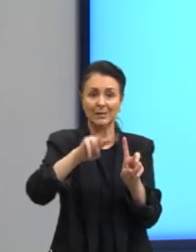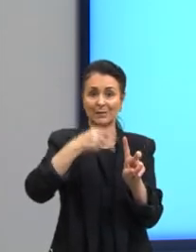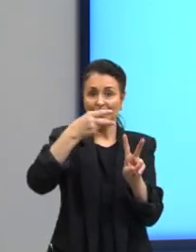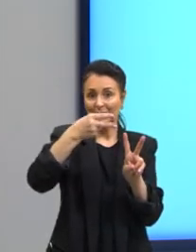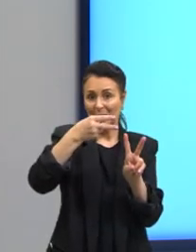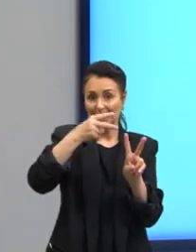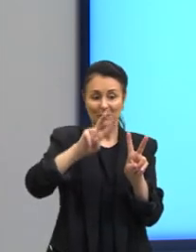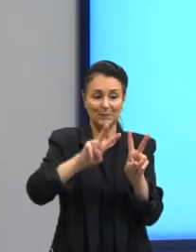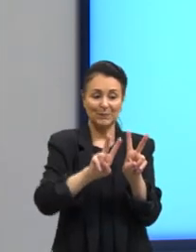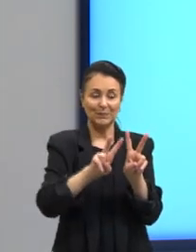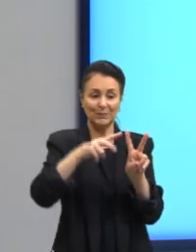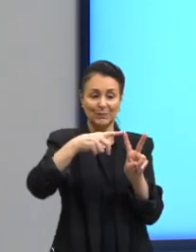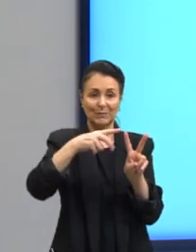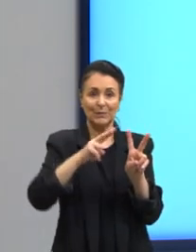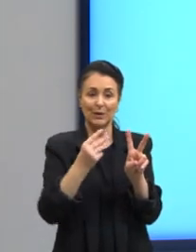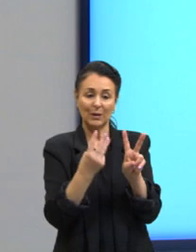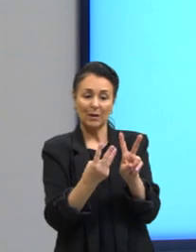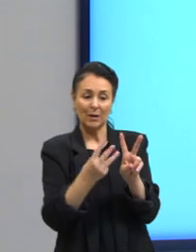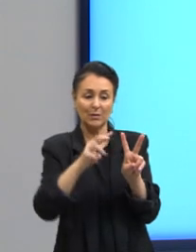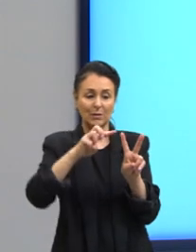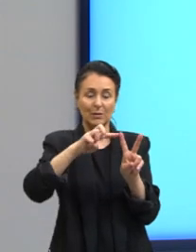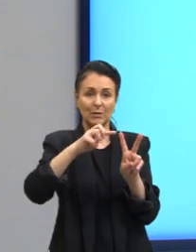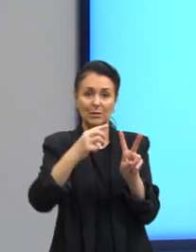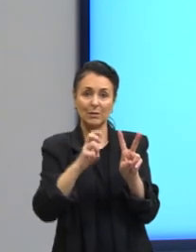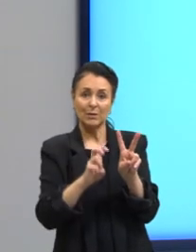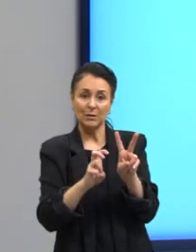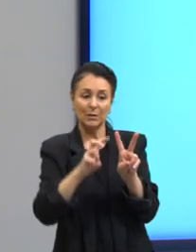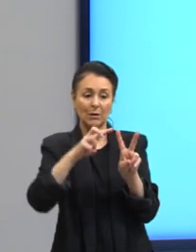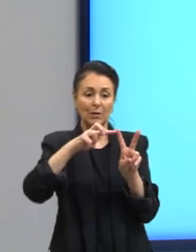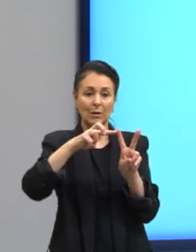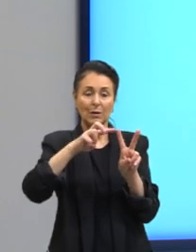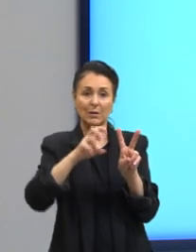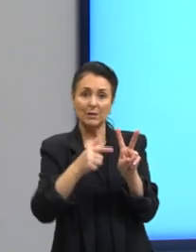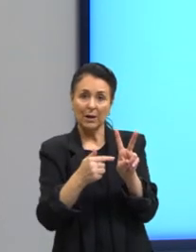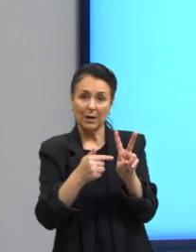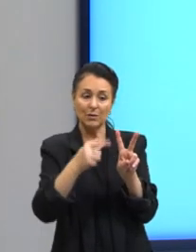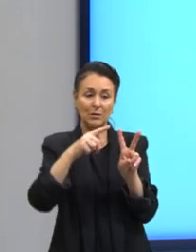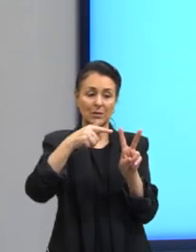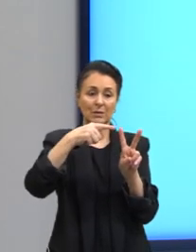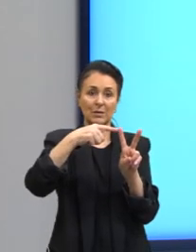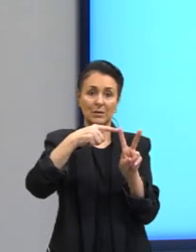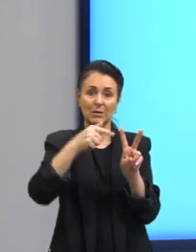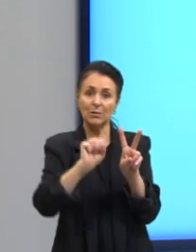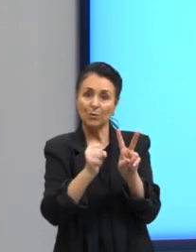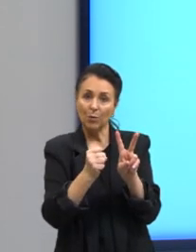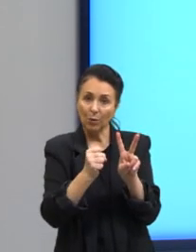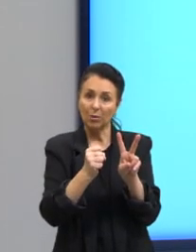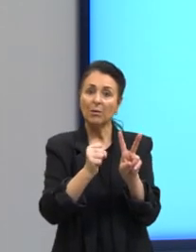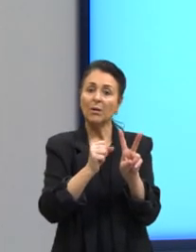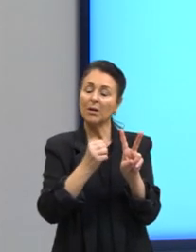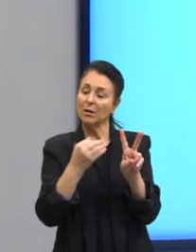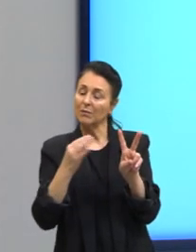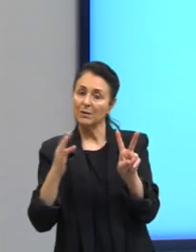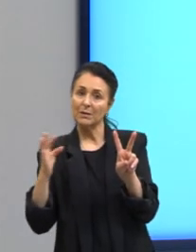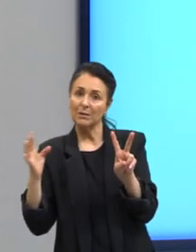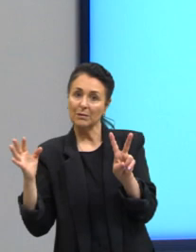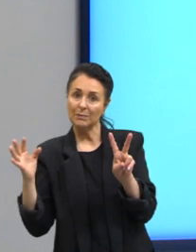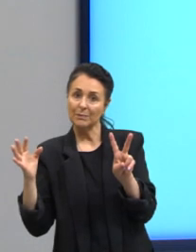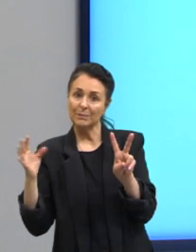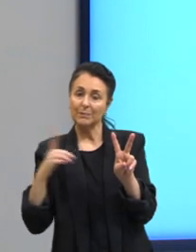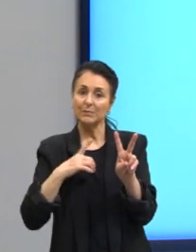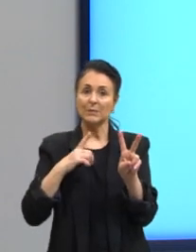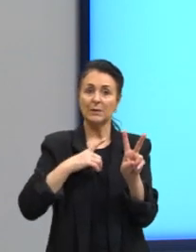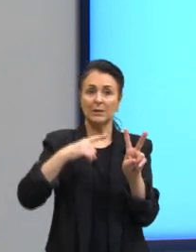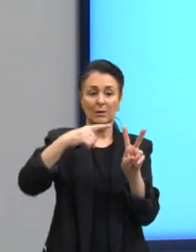quadrada de dois raiz quadrada de três raiz quadrada de cinco raiz quadrada de 7 raiz quadrada de 8 a raiz quadrada de 10 e